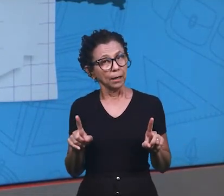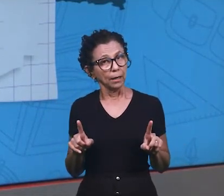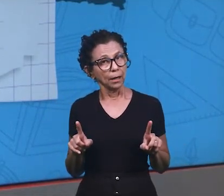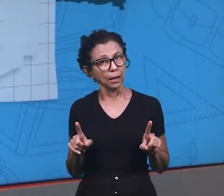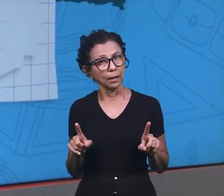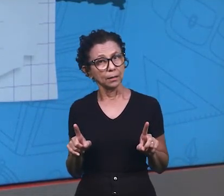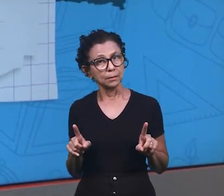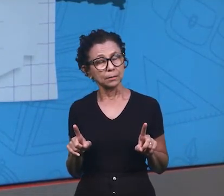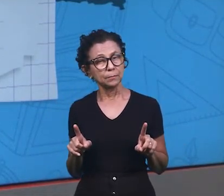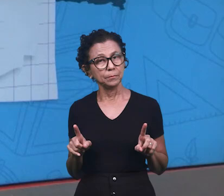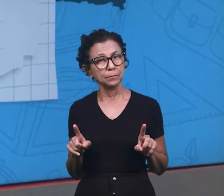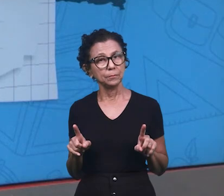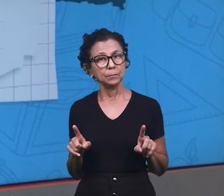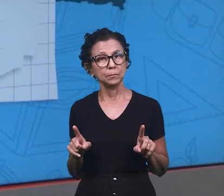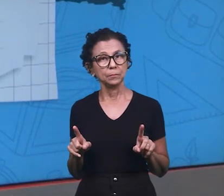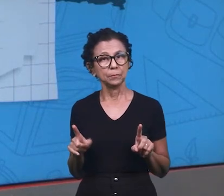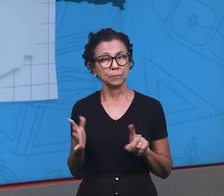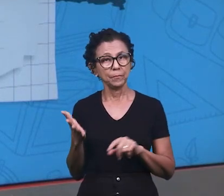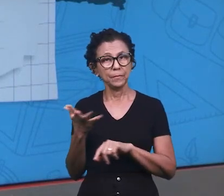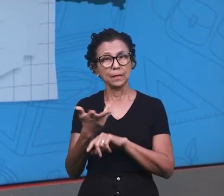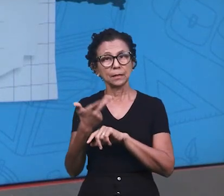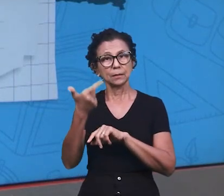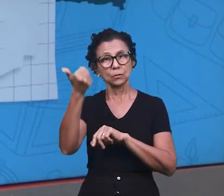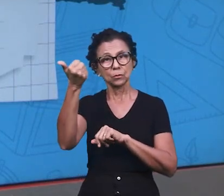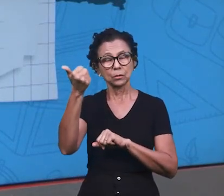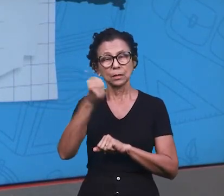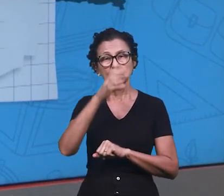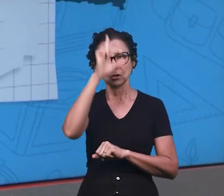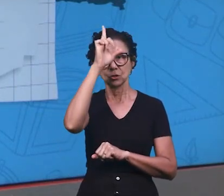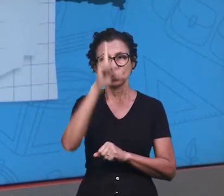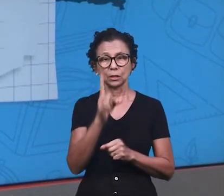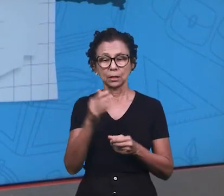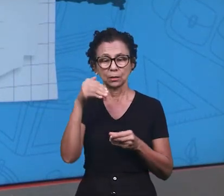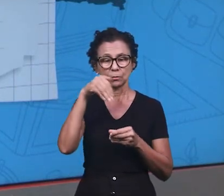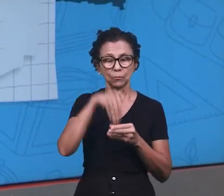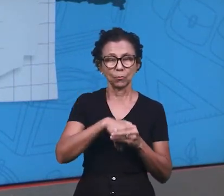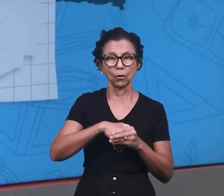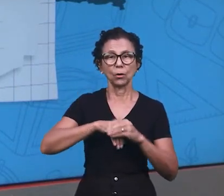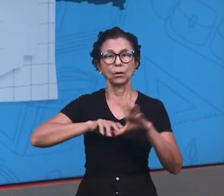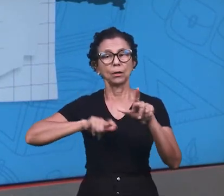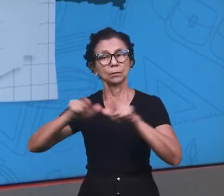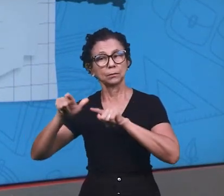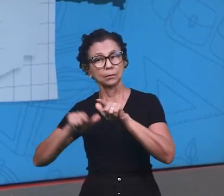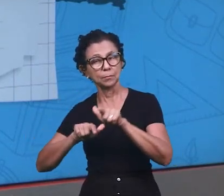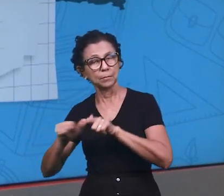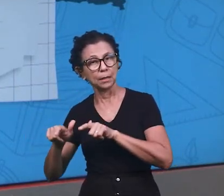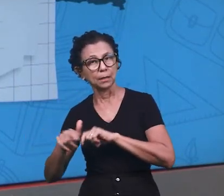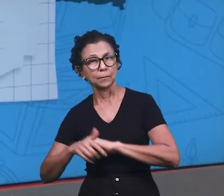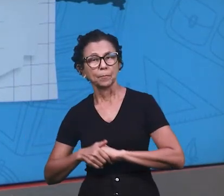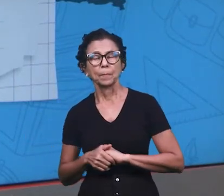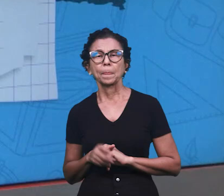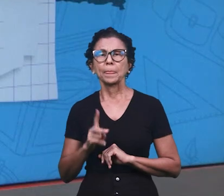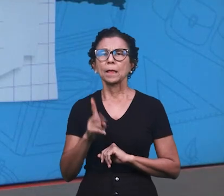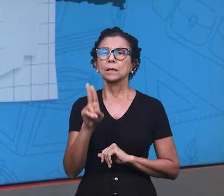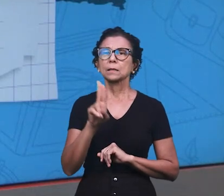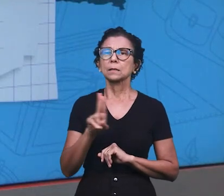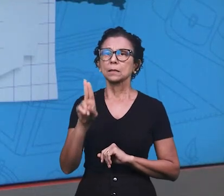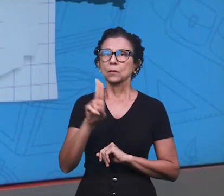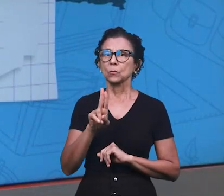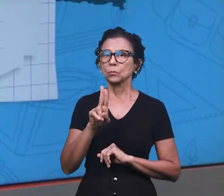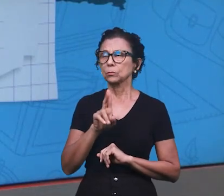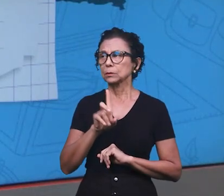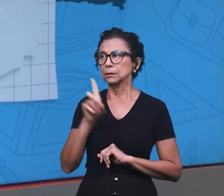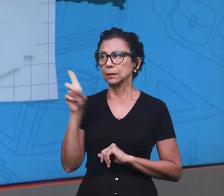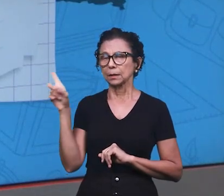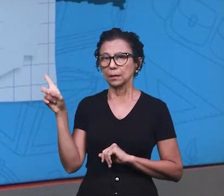Essas conquistas, quais? Direito ao voto e ao trabalho. Olha a retomada. Então, sempre que você usa esses recursos,